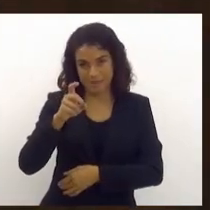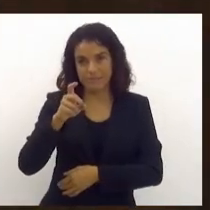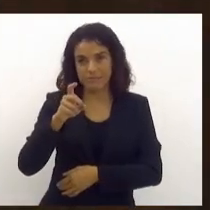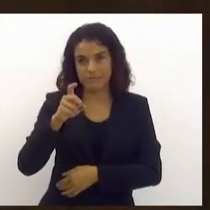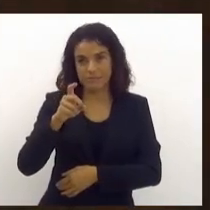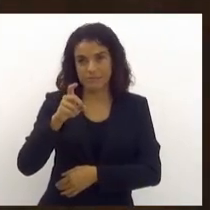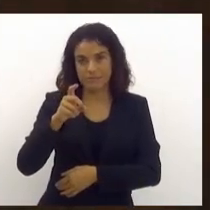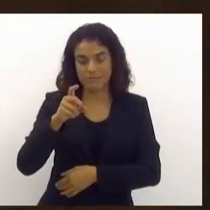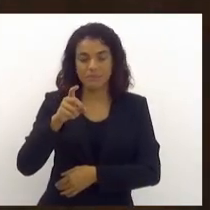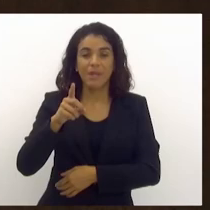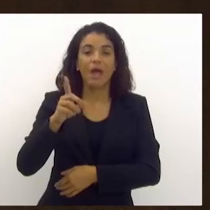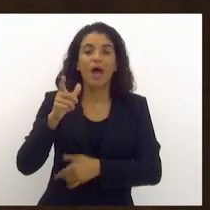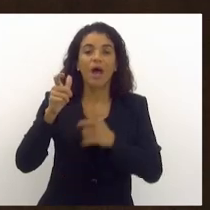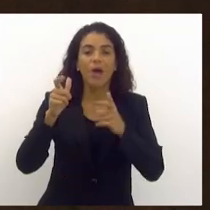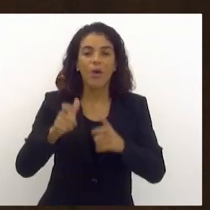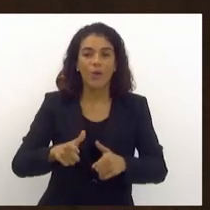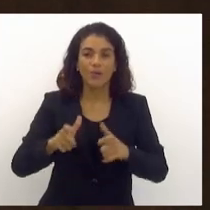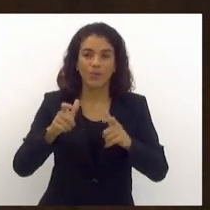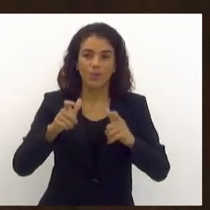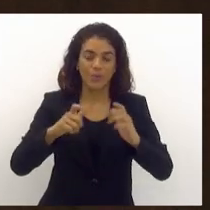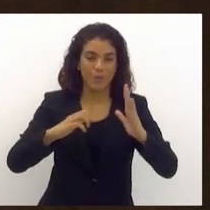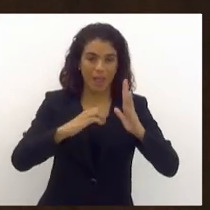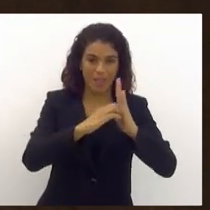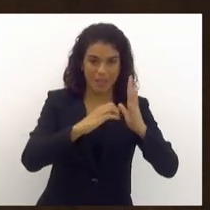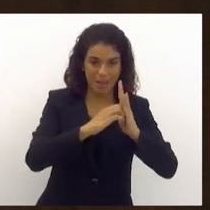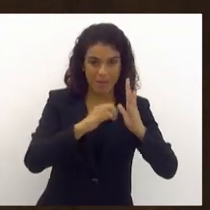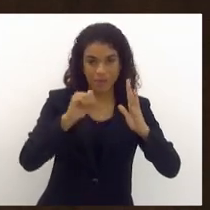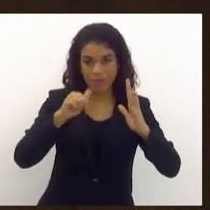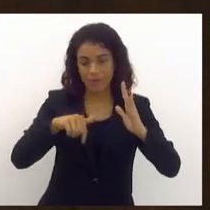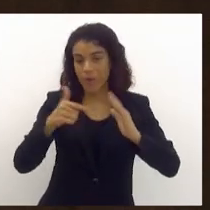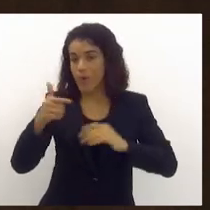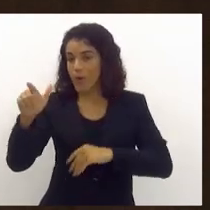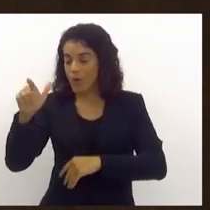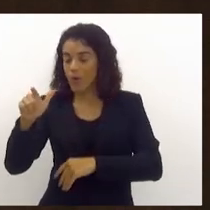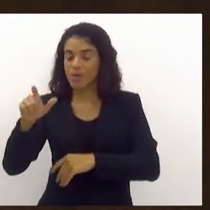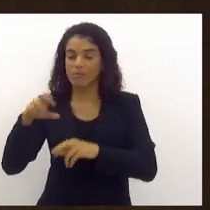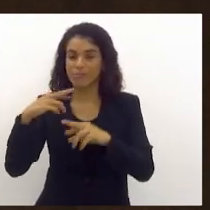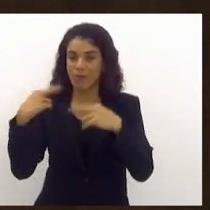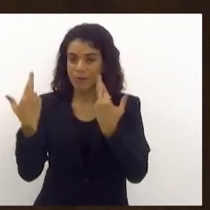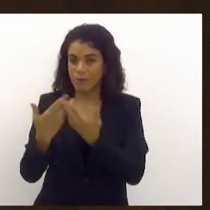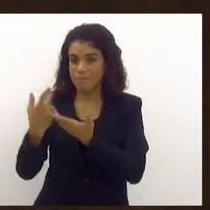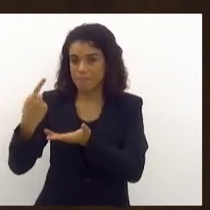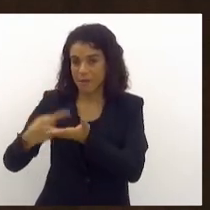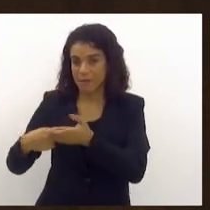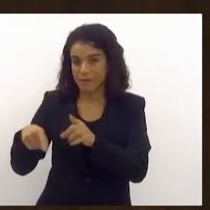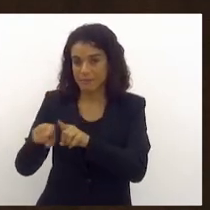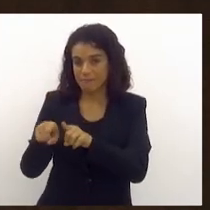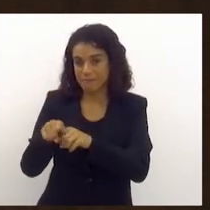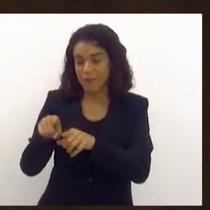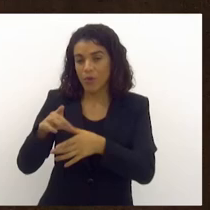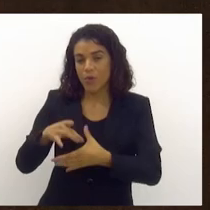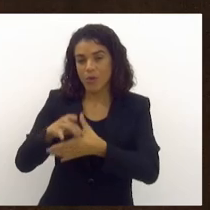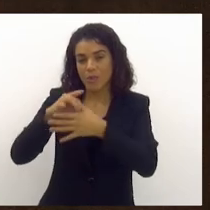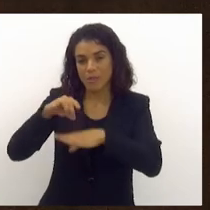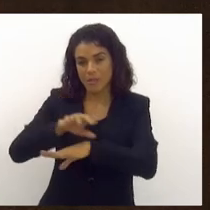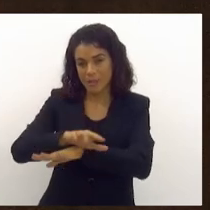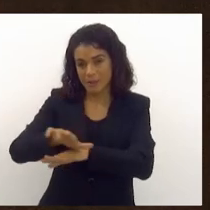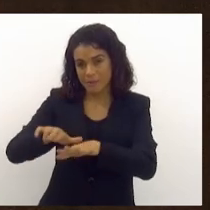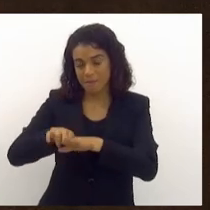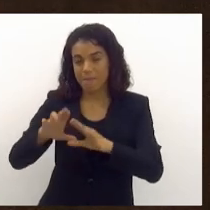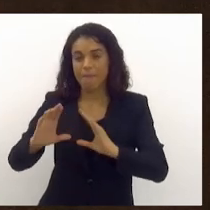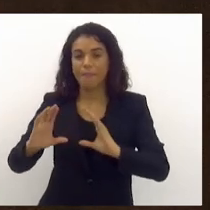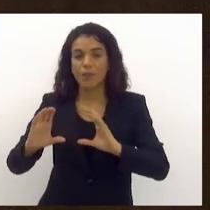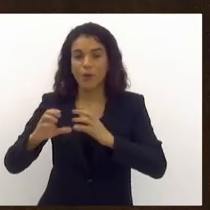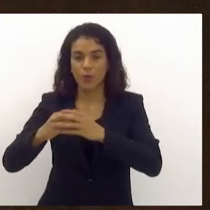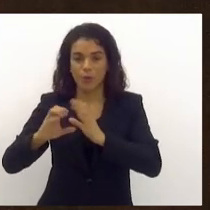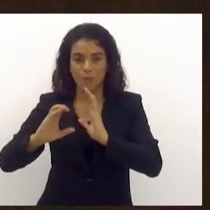aliás, no Palácio do Planalto, e outra marcada com líderes. Inclusive, eu quero agradecer ao líder da bancada do